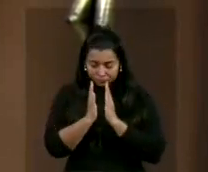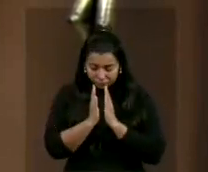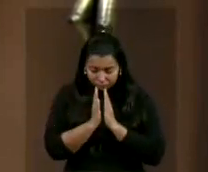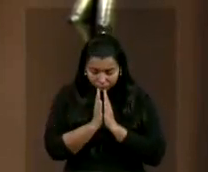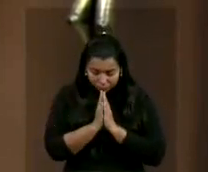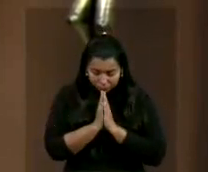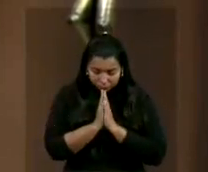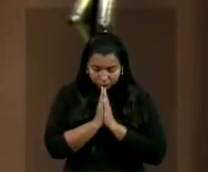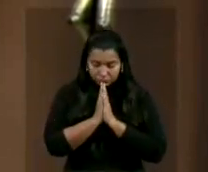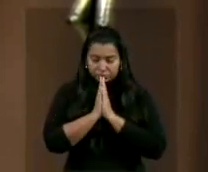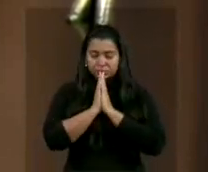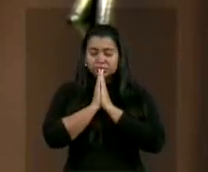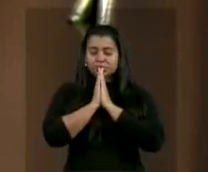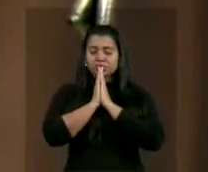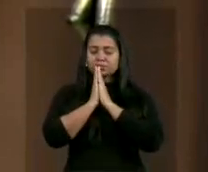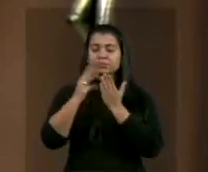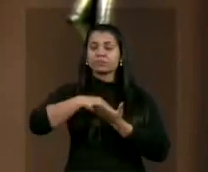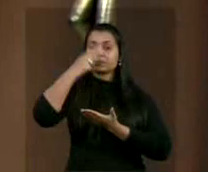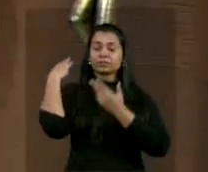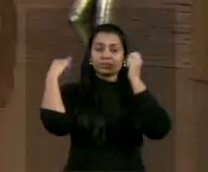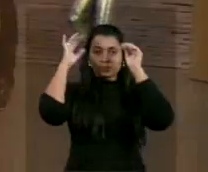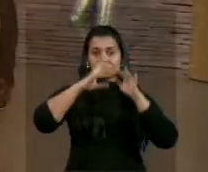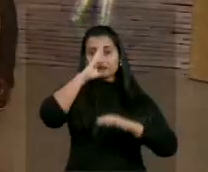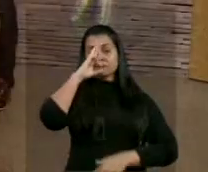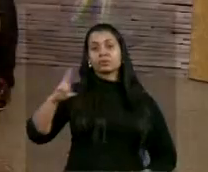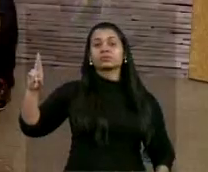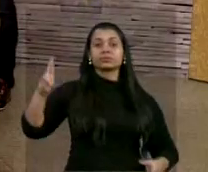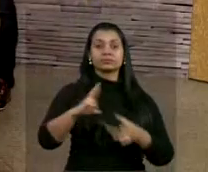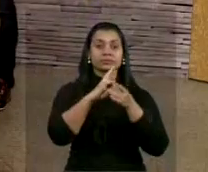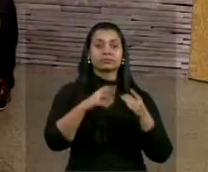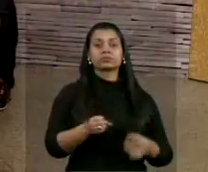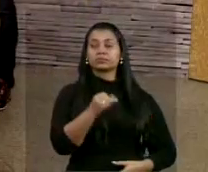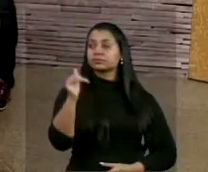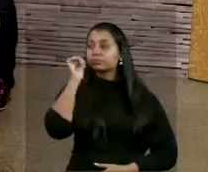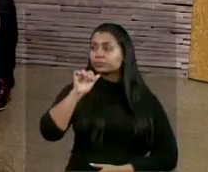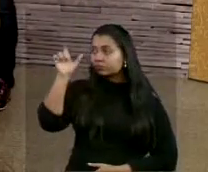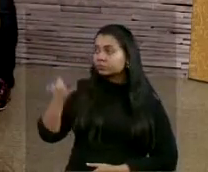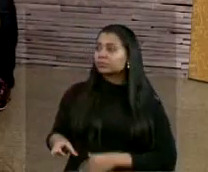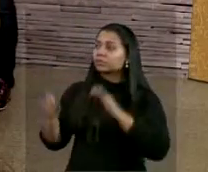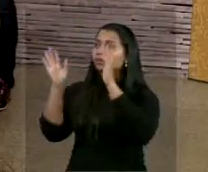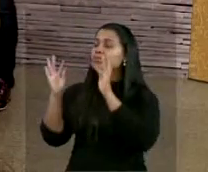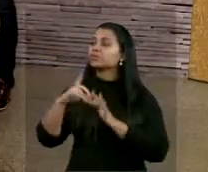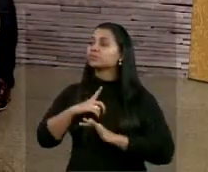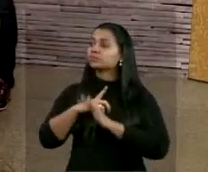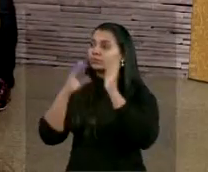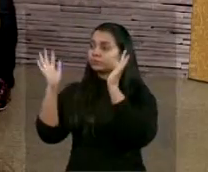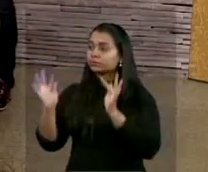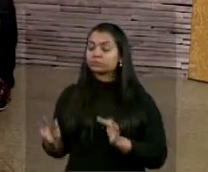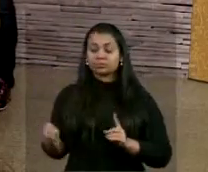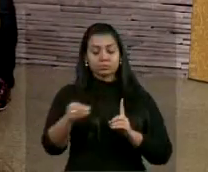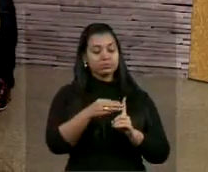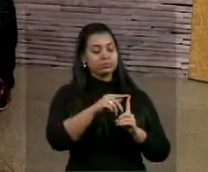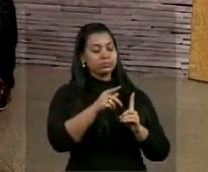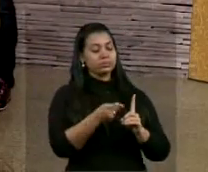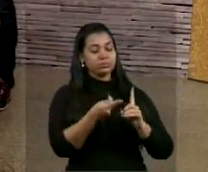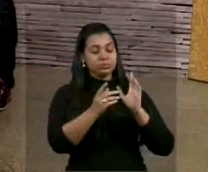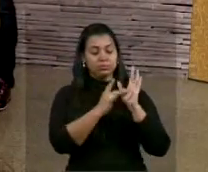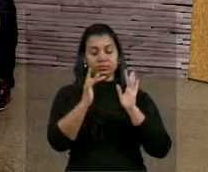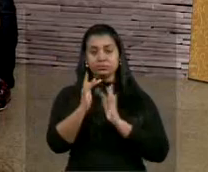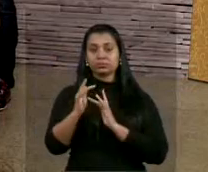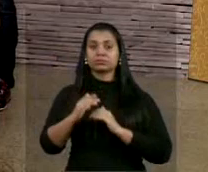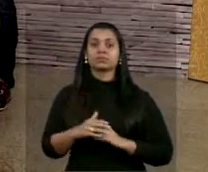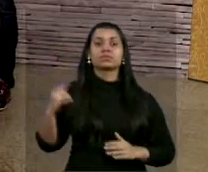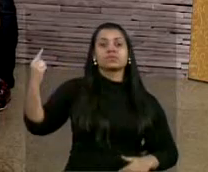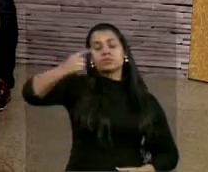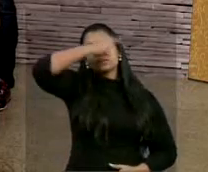mas livrai-nos do mal. Amém. Ave Maria, cheia de graça, o Senhor é convosco. Bendita sois vós entre as mulheres, e bendito é o